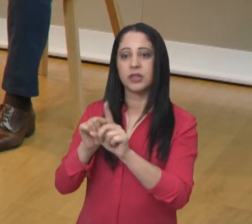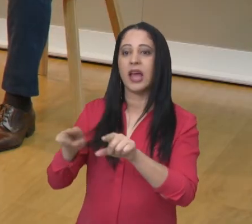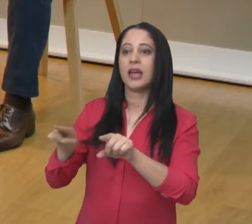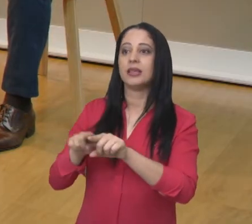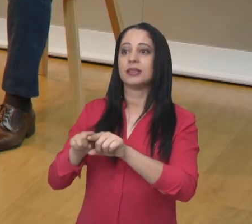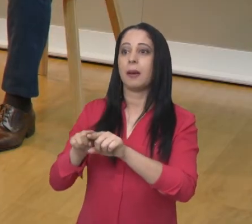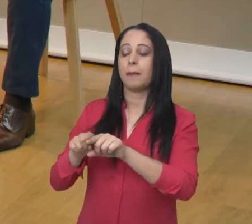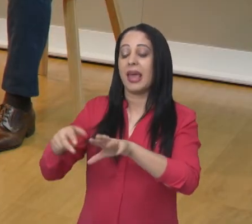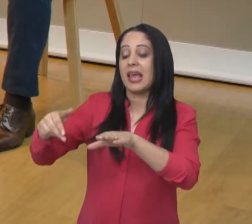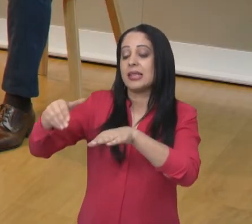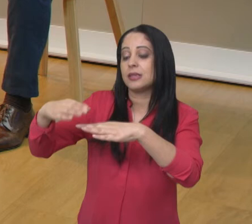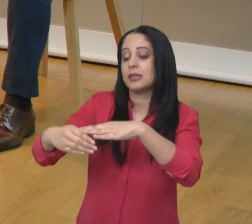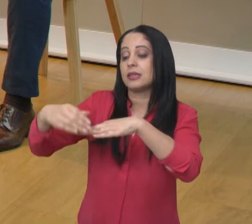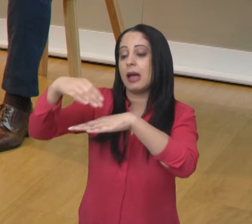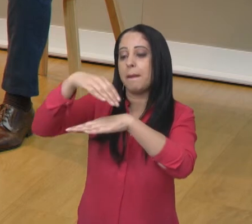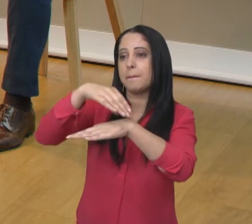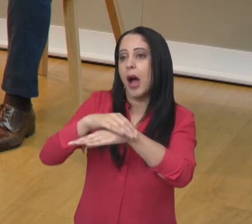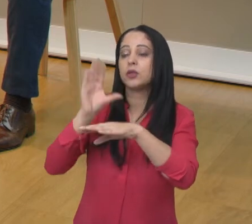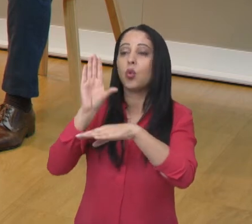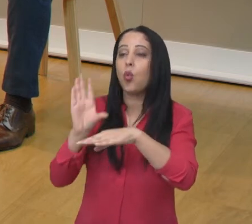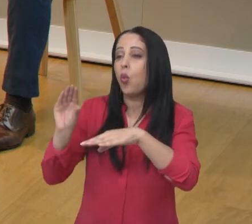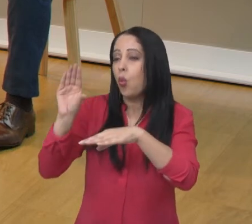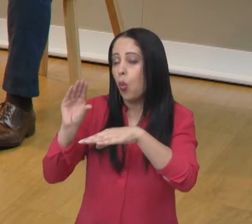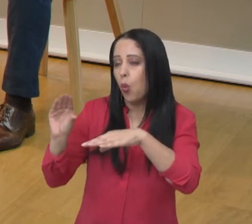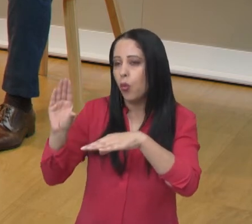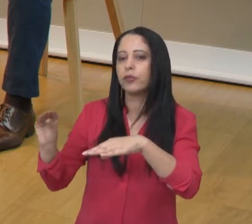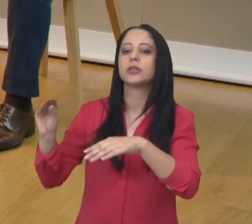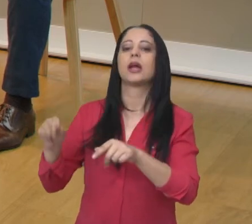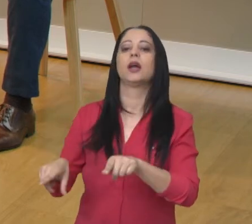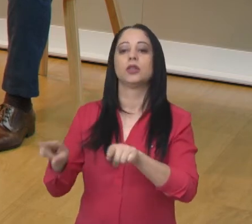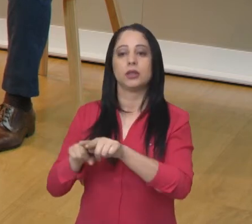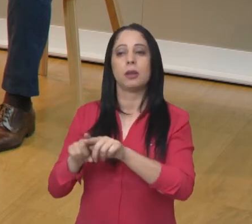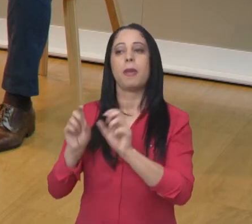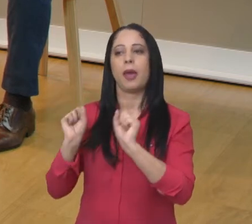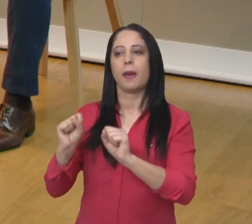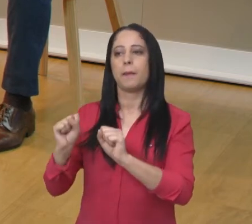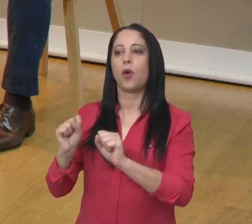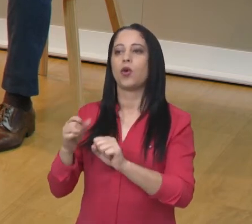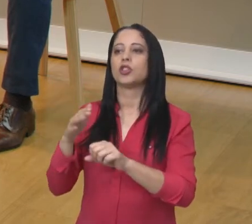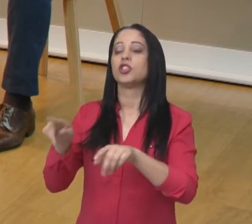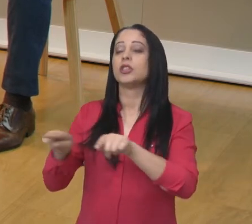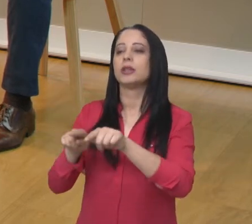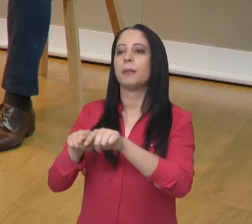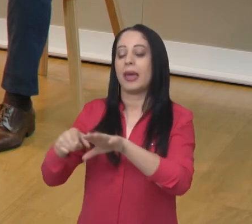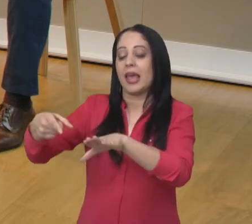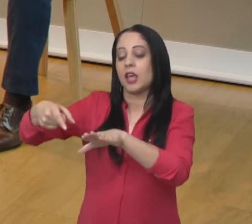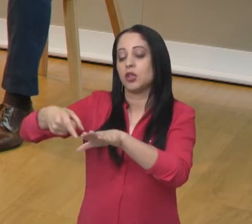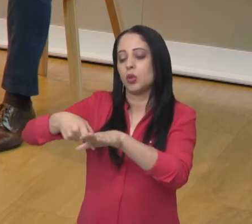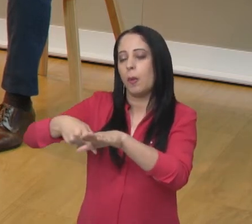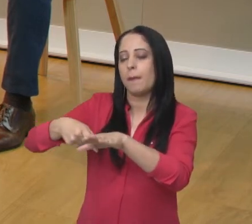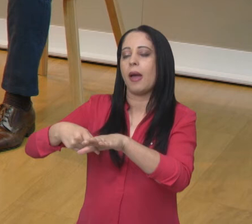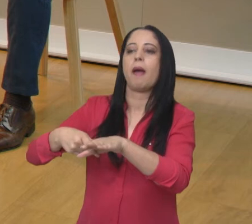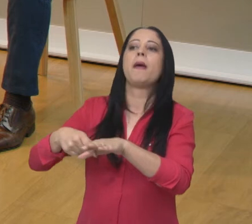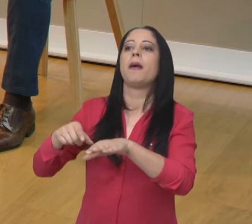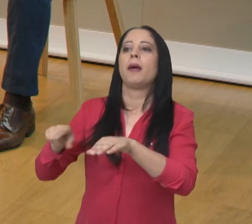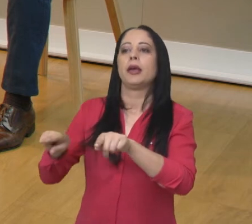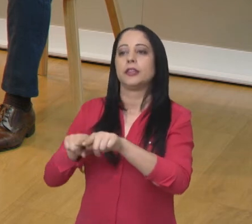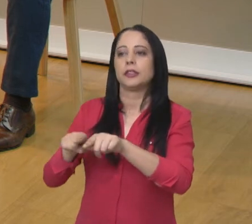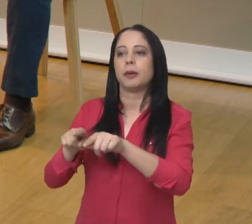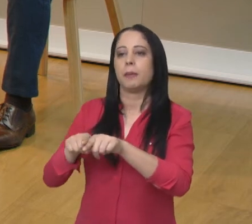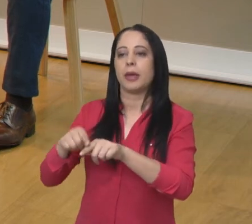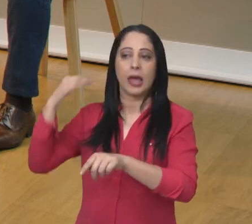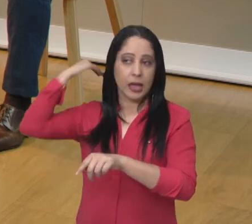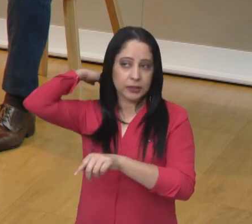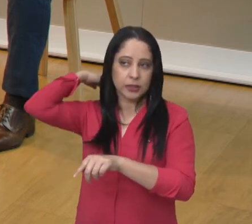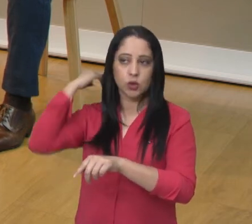está, usar calçados confortáveis e também pode usar compressas quentes ao dormir na região das costas,